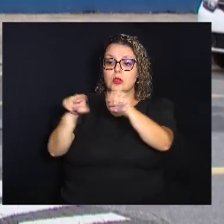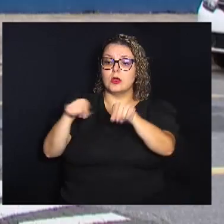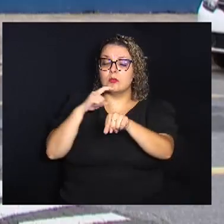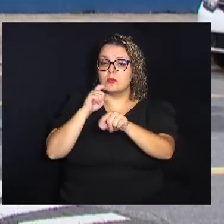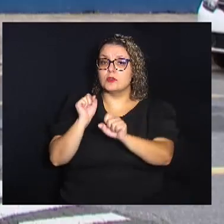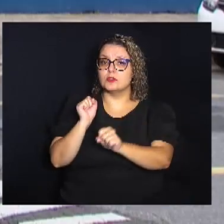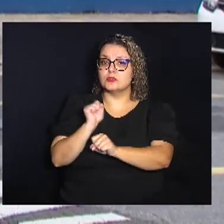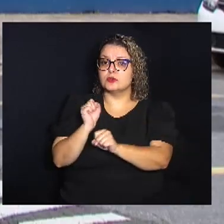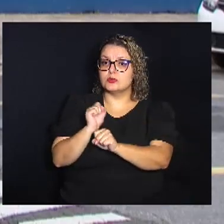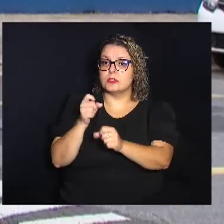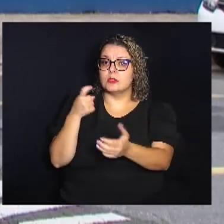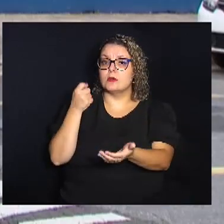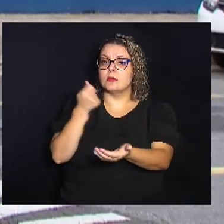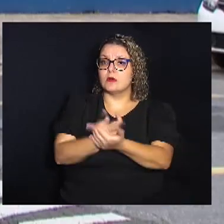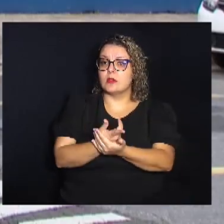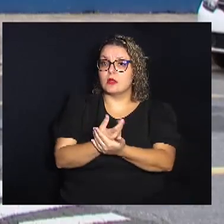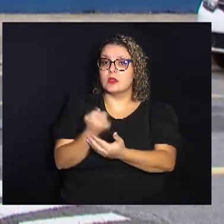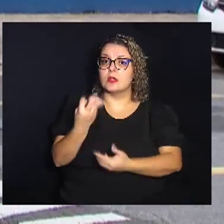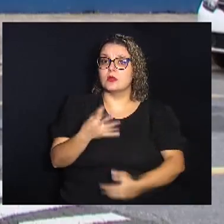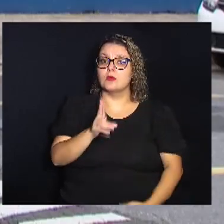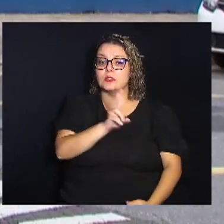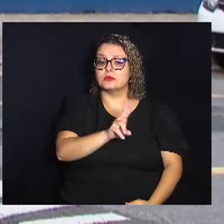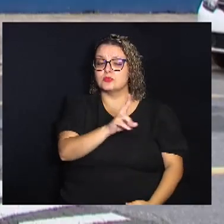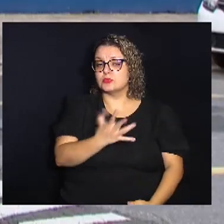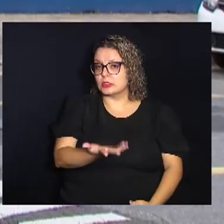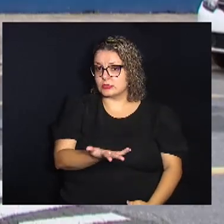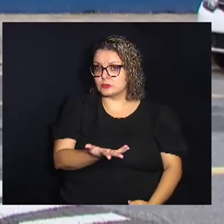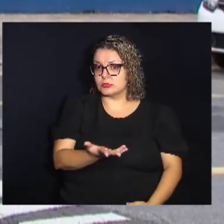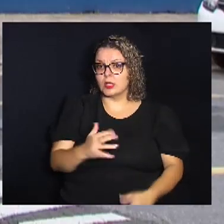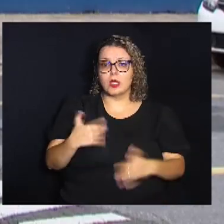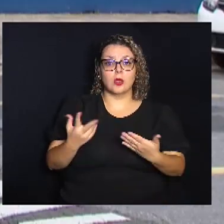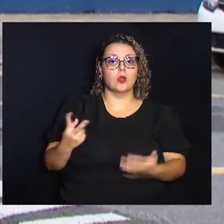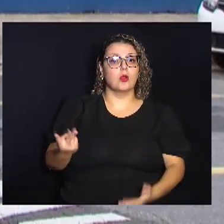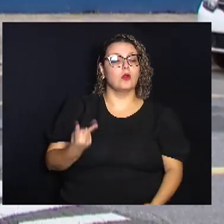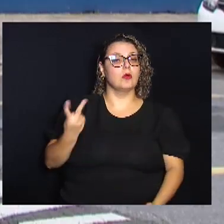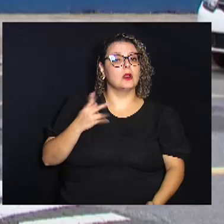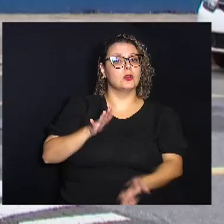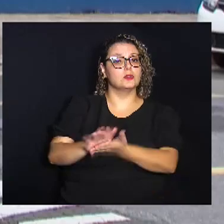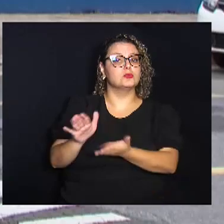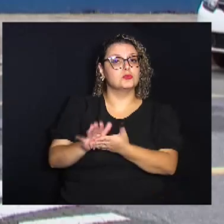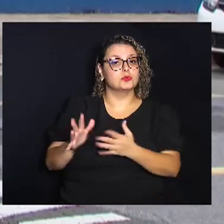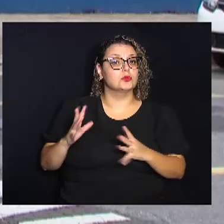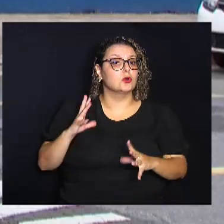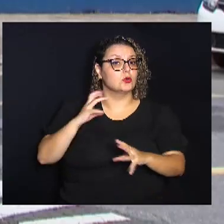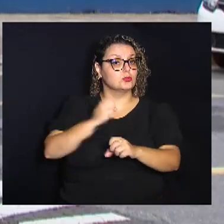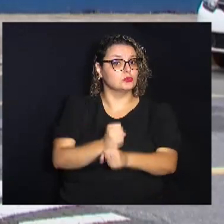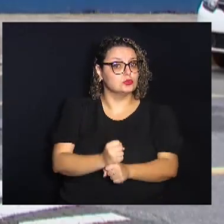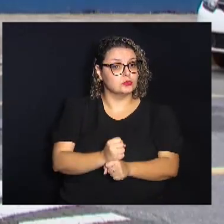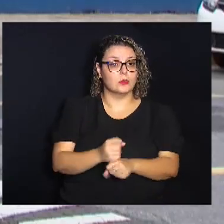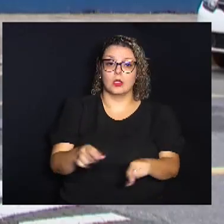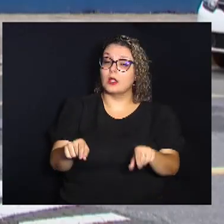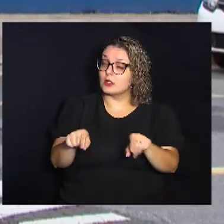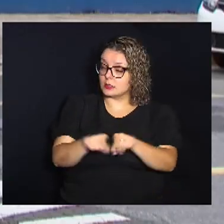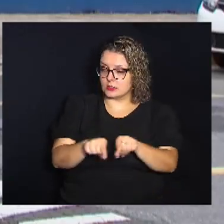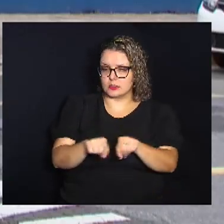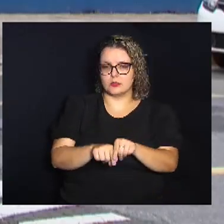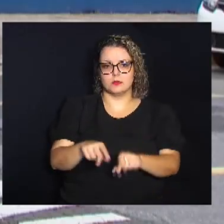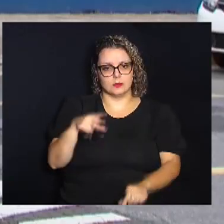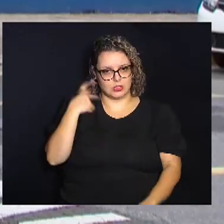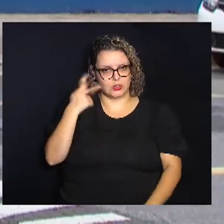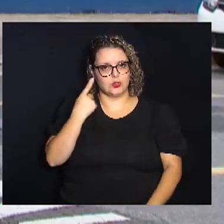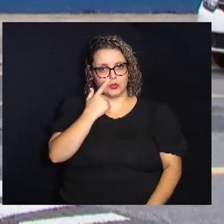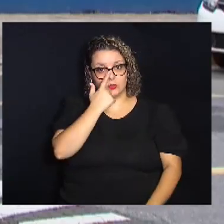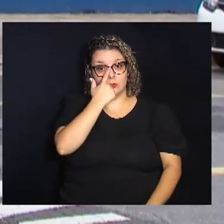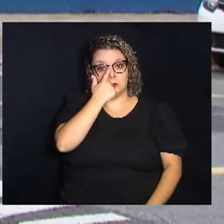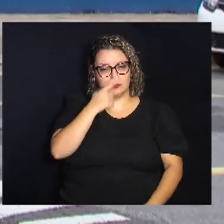e quantos foram instalados. Também qual o valor gasto com tudo isso. Além disso, o vereador